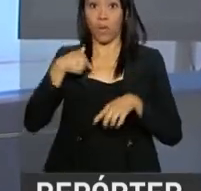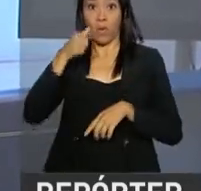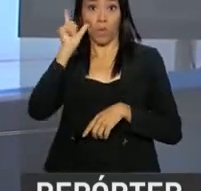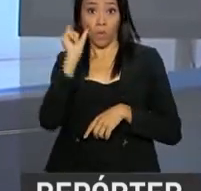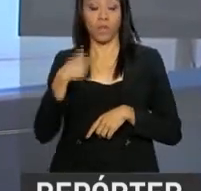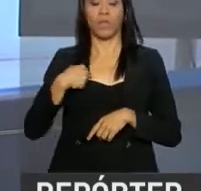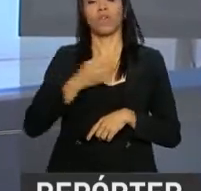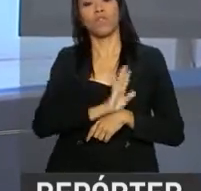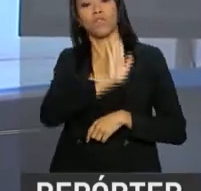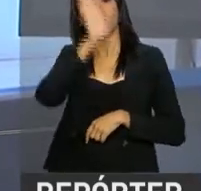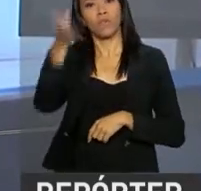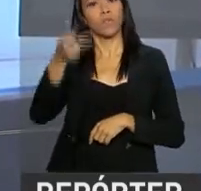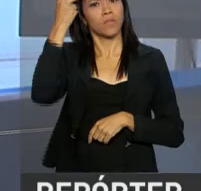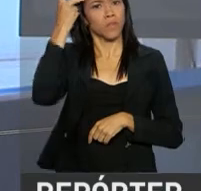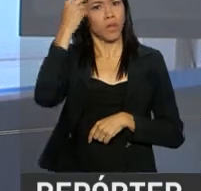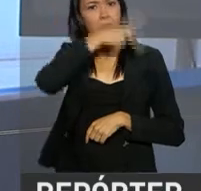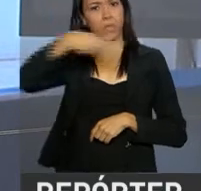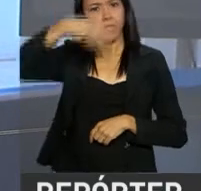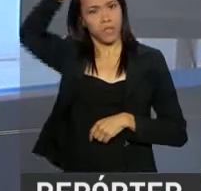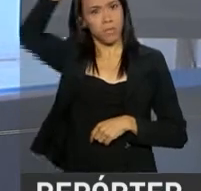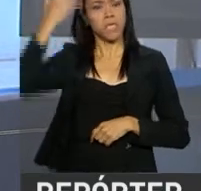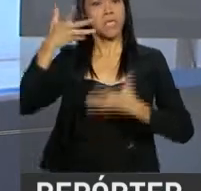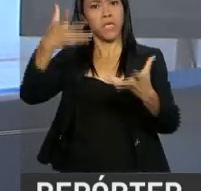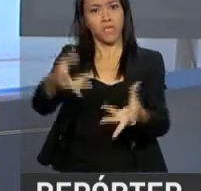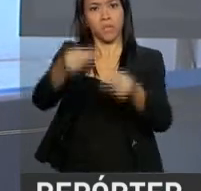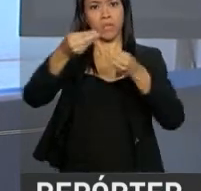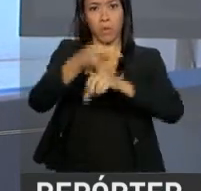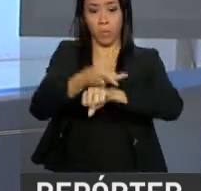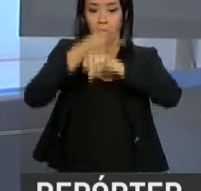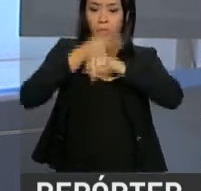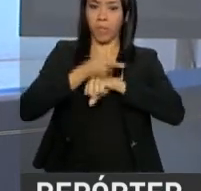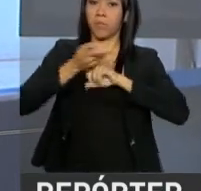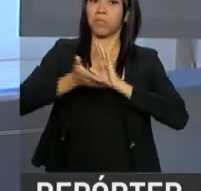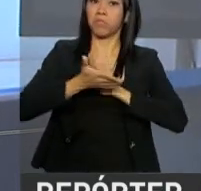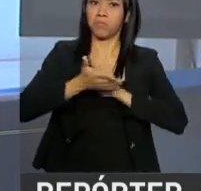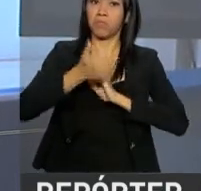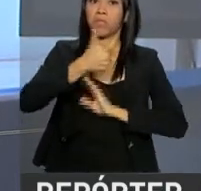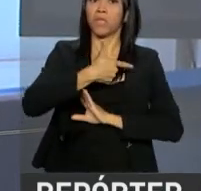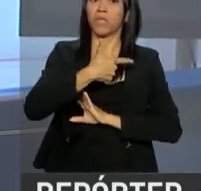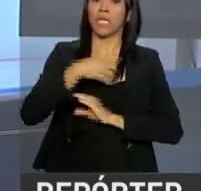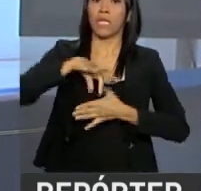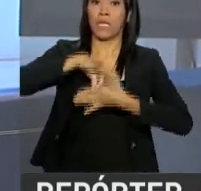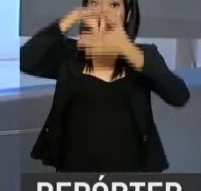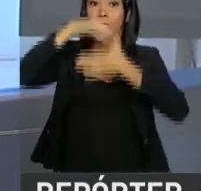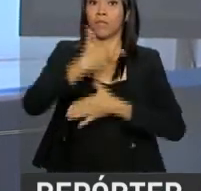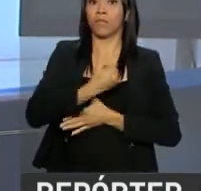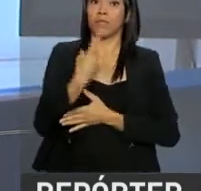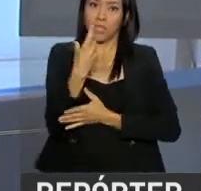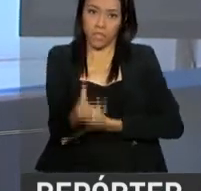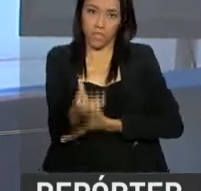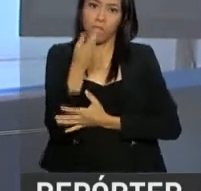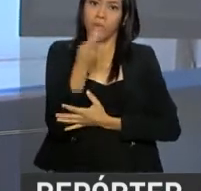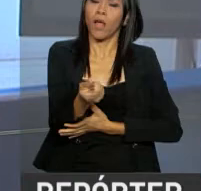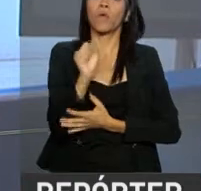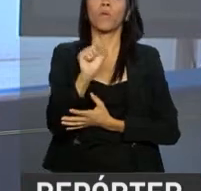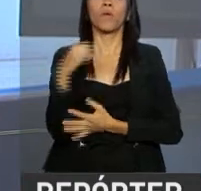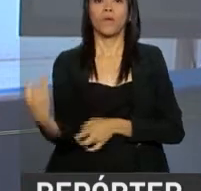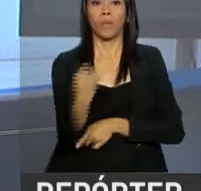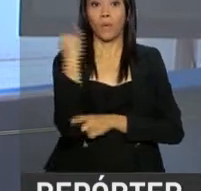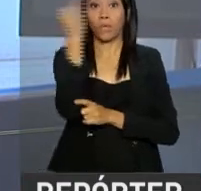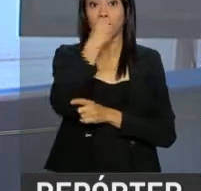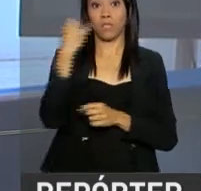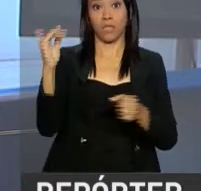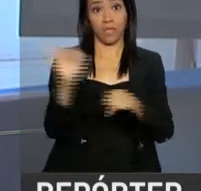meirelles receberam o prêmio líderes do brasil 2016 eles destacaram também a importância das medidas